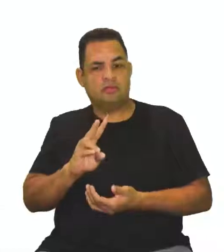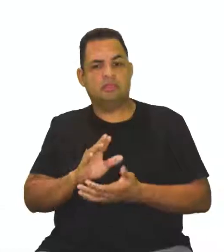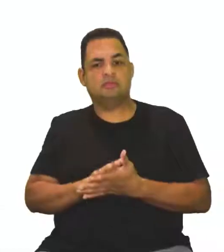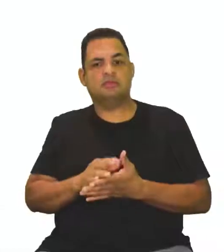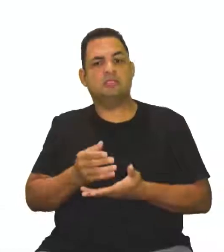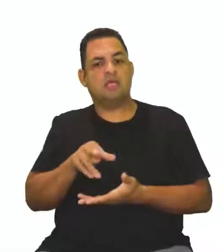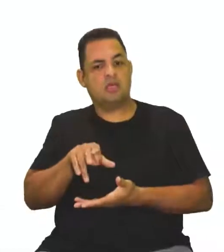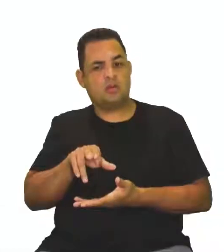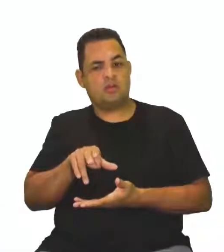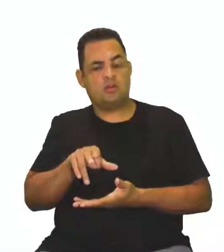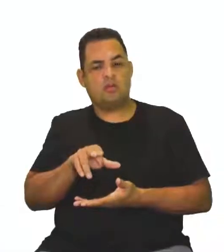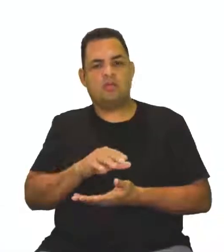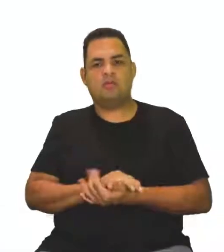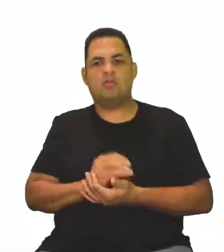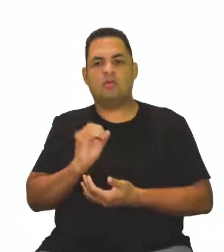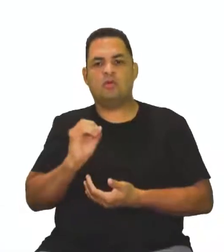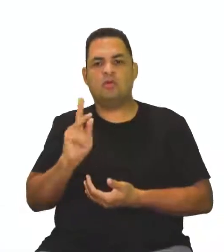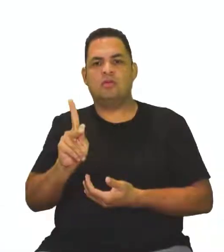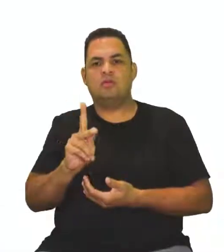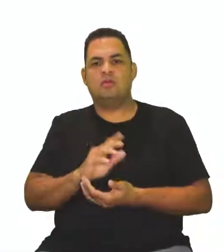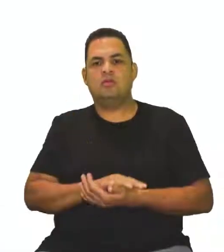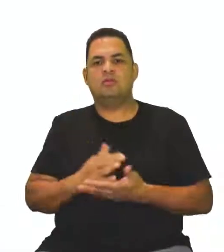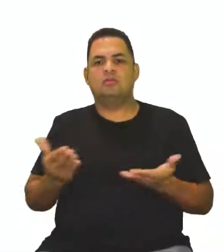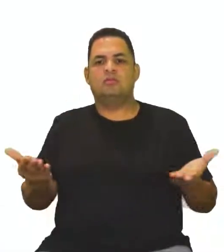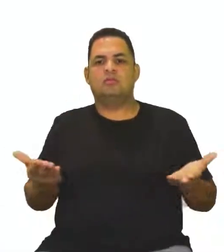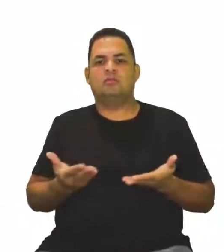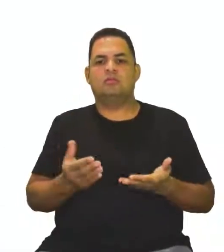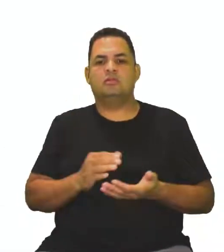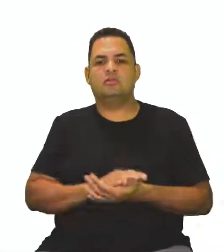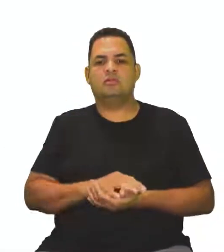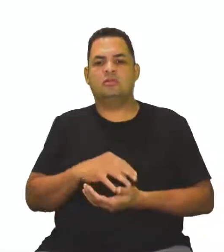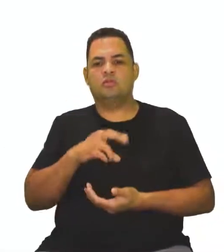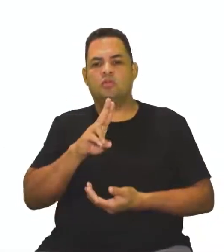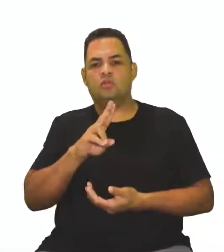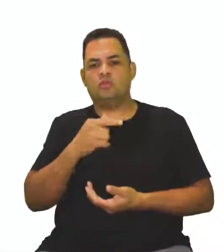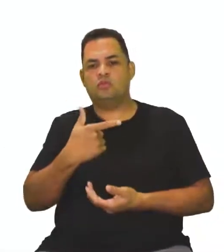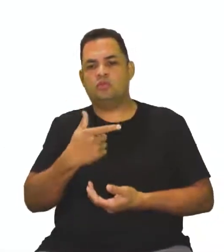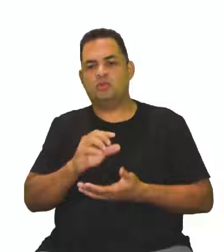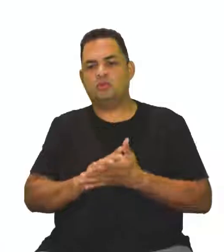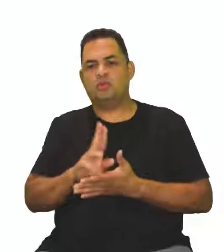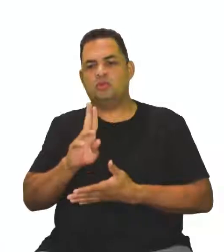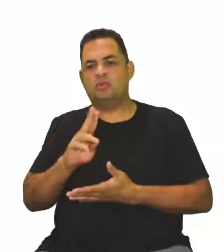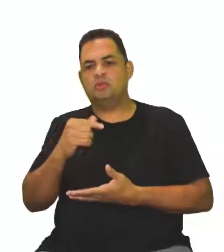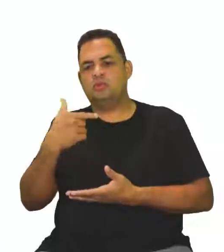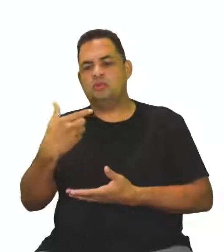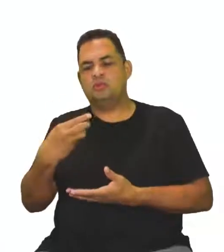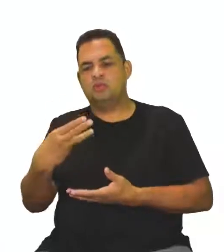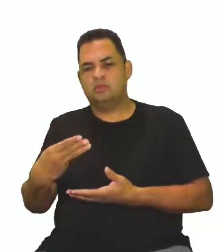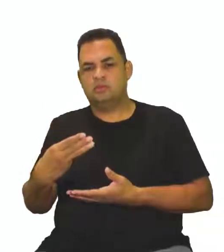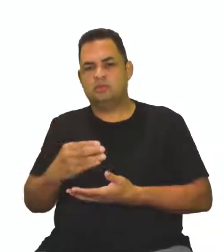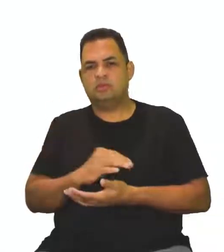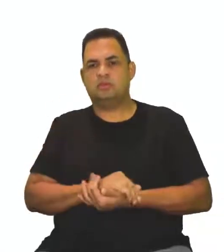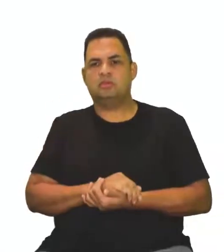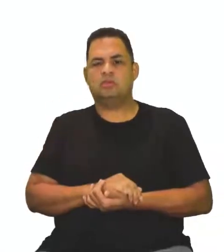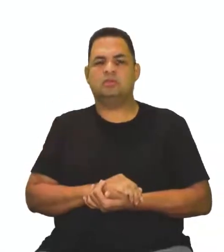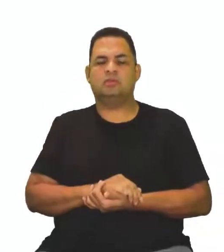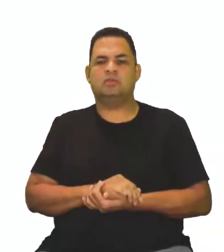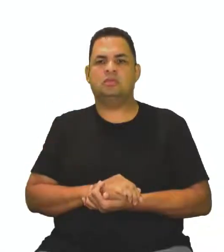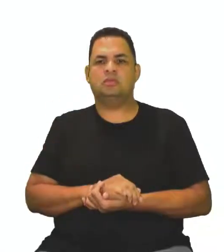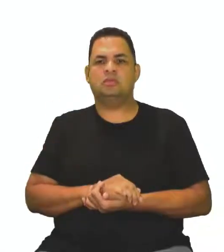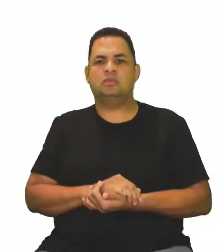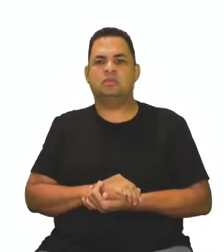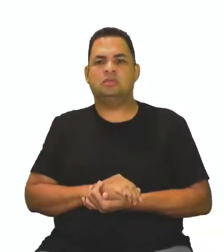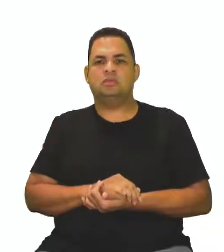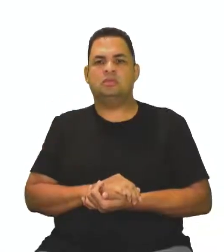porque está em paralelo, ok? Então, aqui, ó, o 2 igual ao 3, tá? A corrente